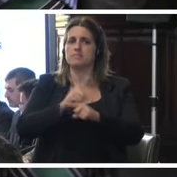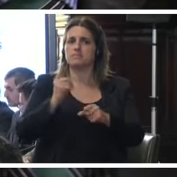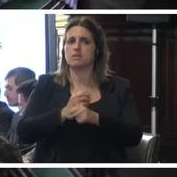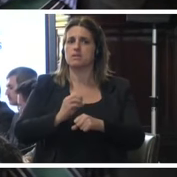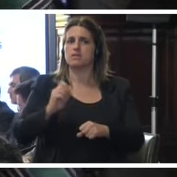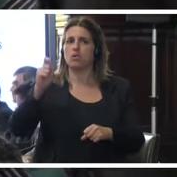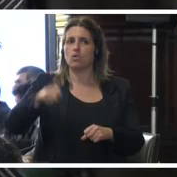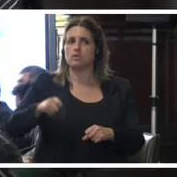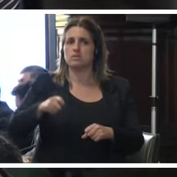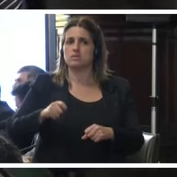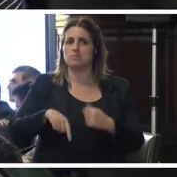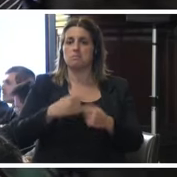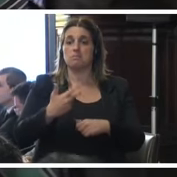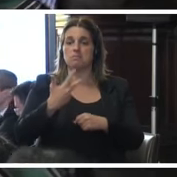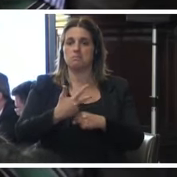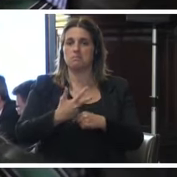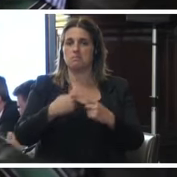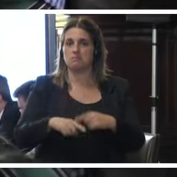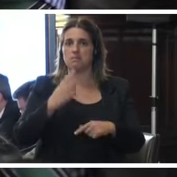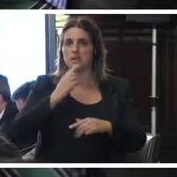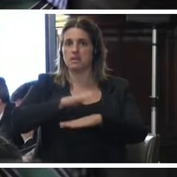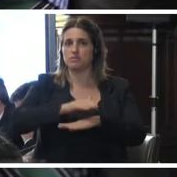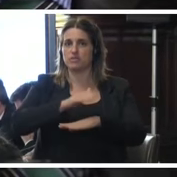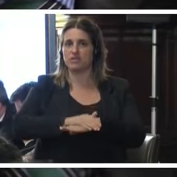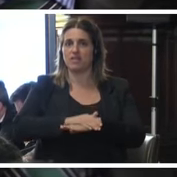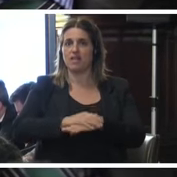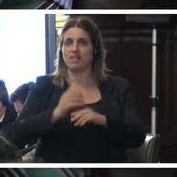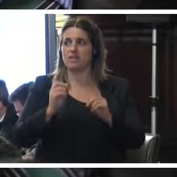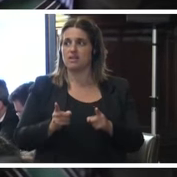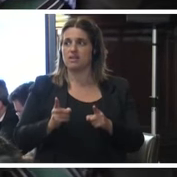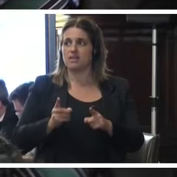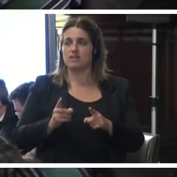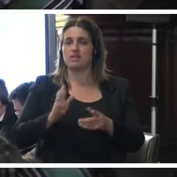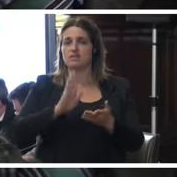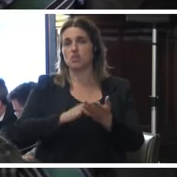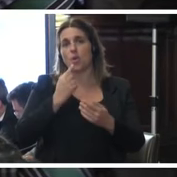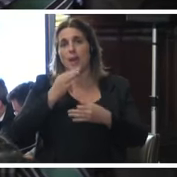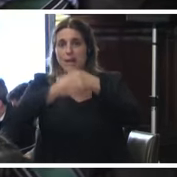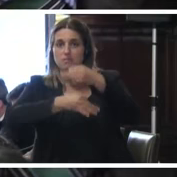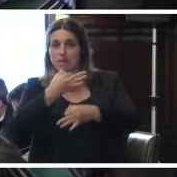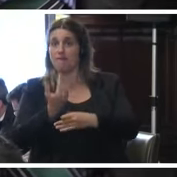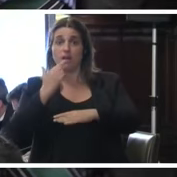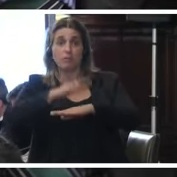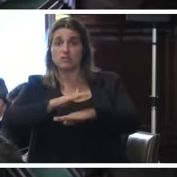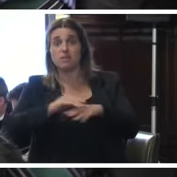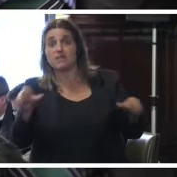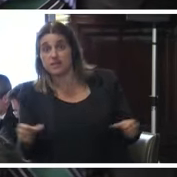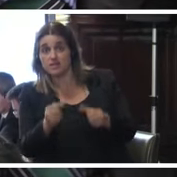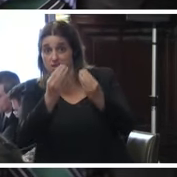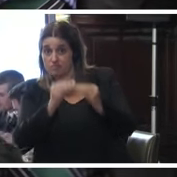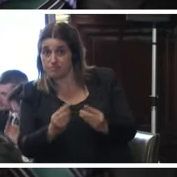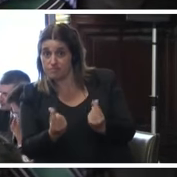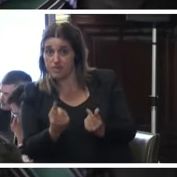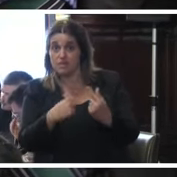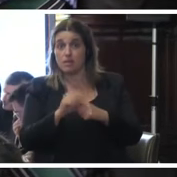Accountability, transparência e prestação de contas. Reforçar os controles interno e externo da atividade policial, fomentando a participação cidadã